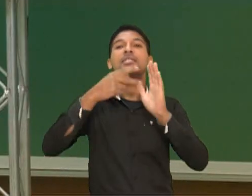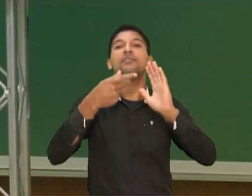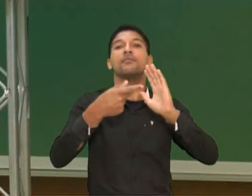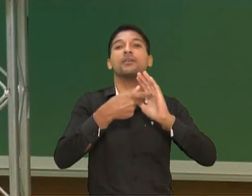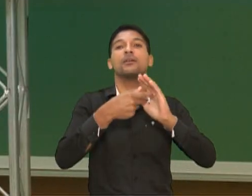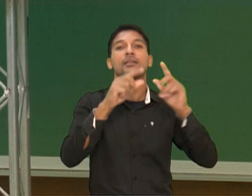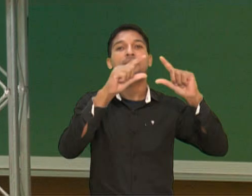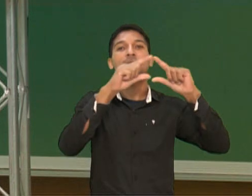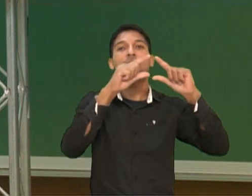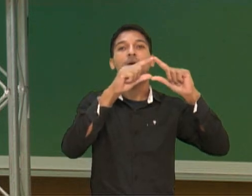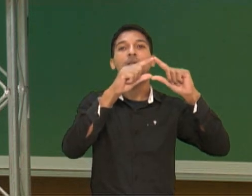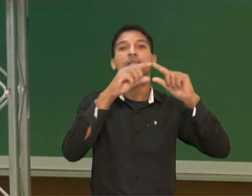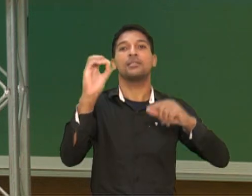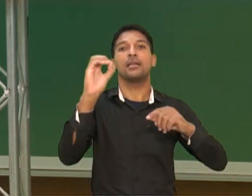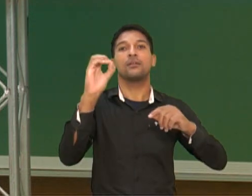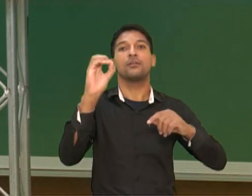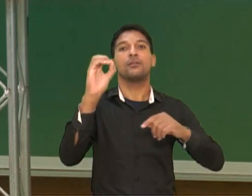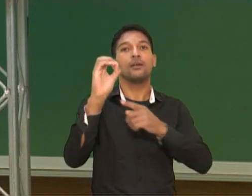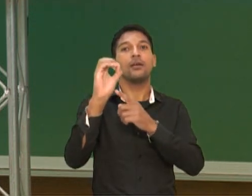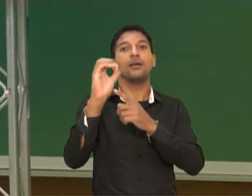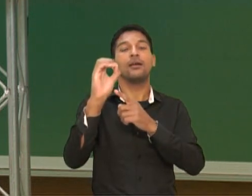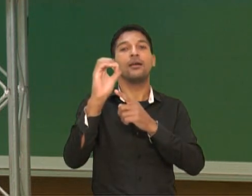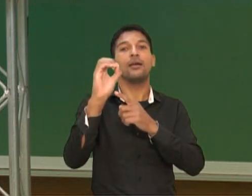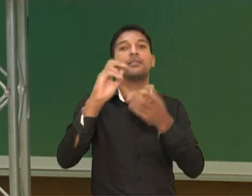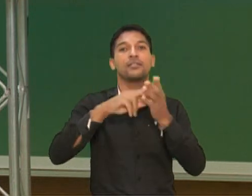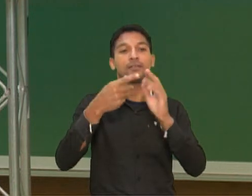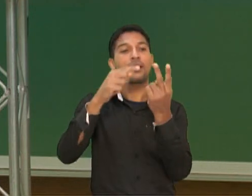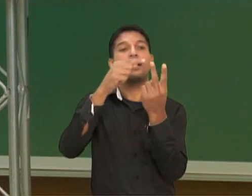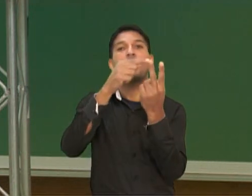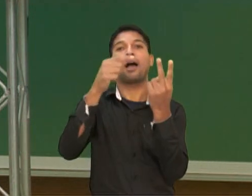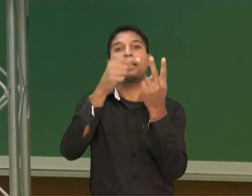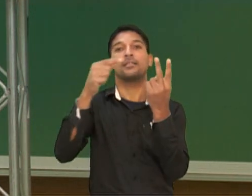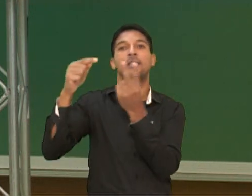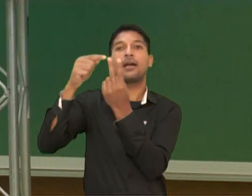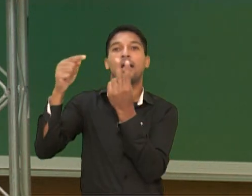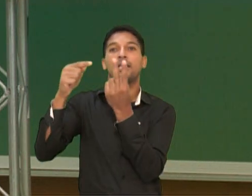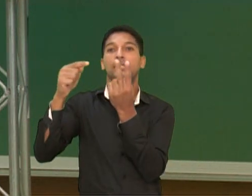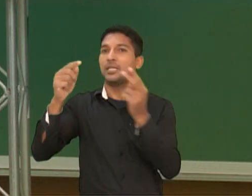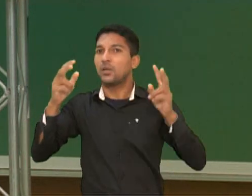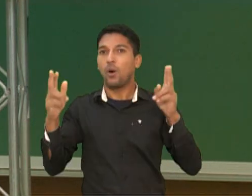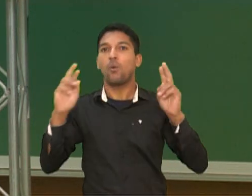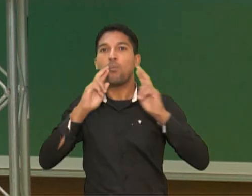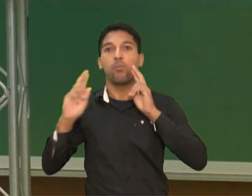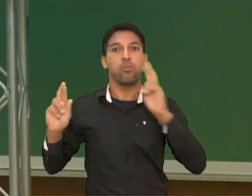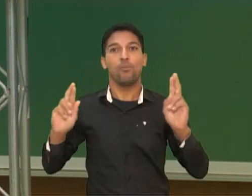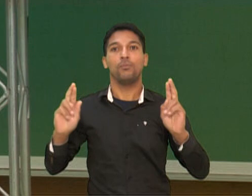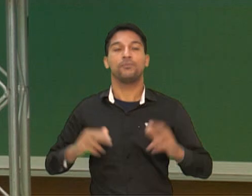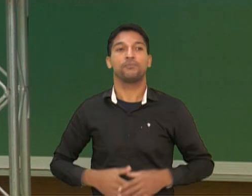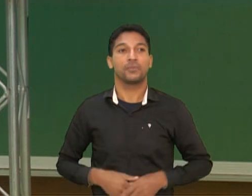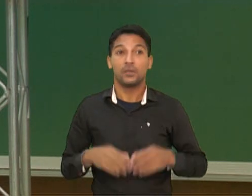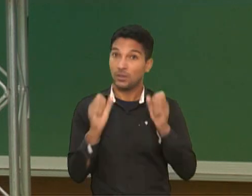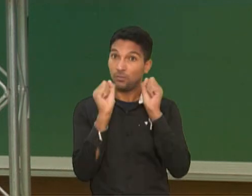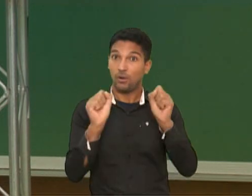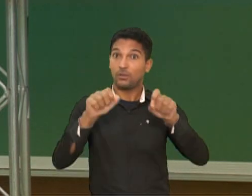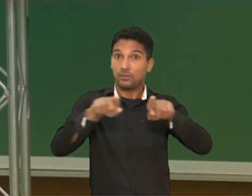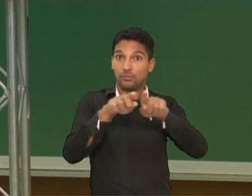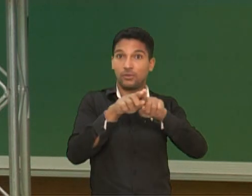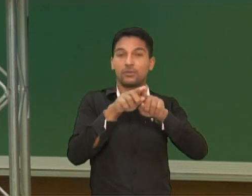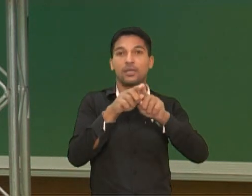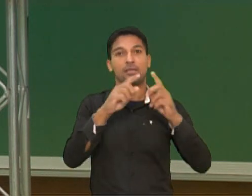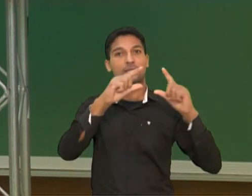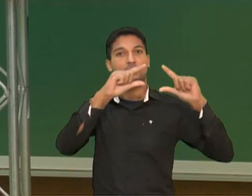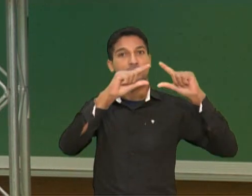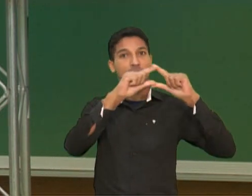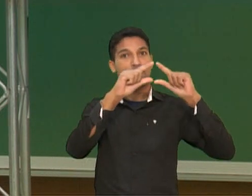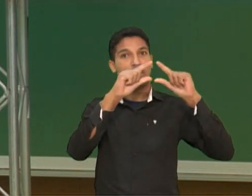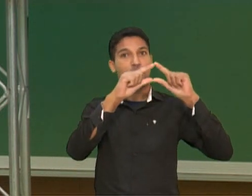dizer isso, mas é que são duas raízes idênticas. E pode acontecer do delta ser negativo. Quando o